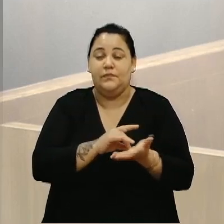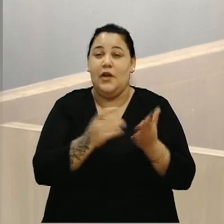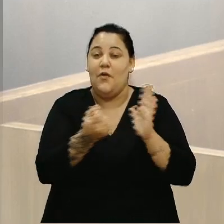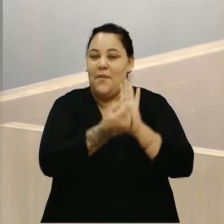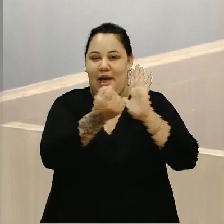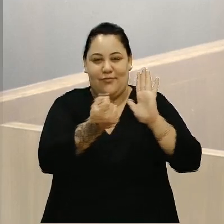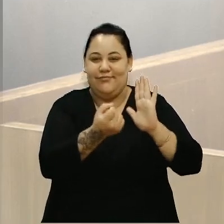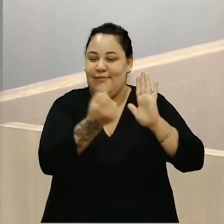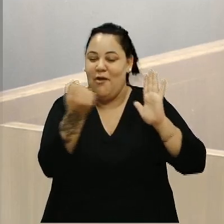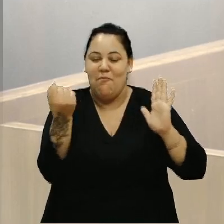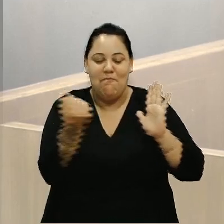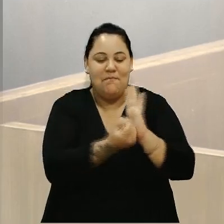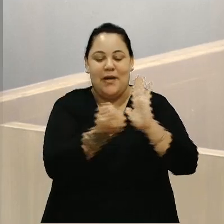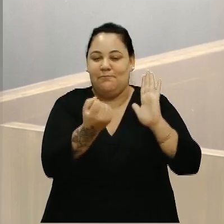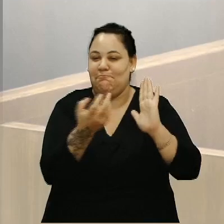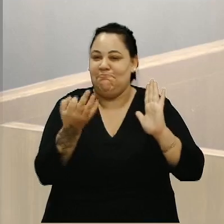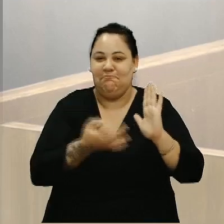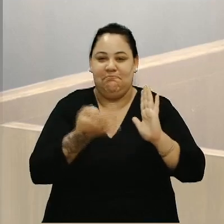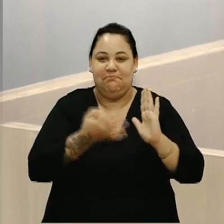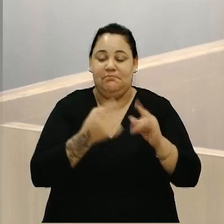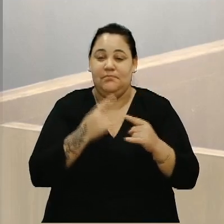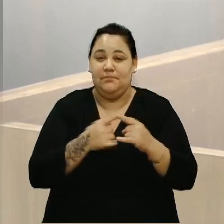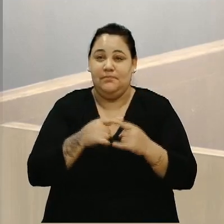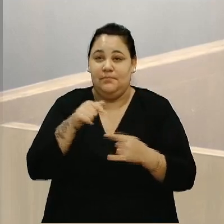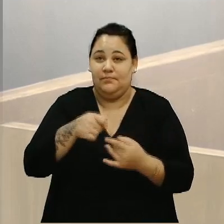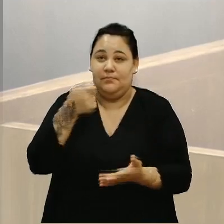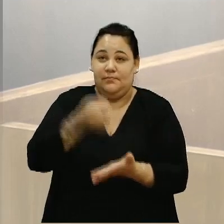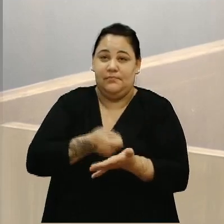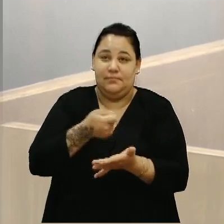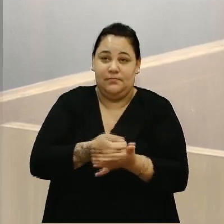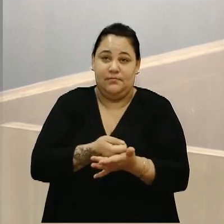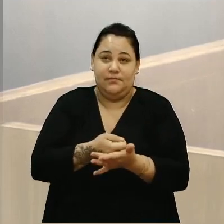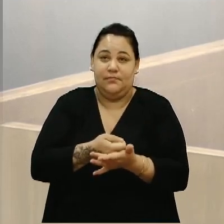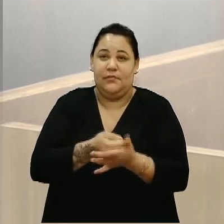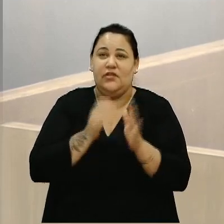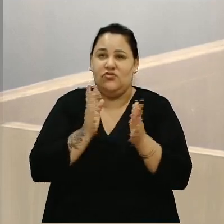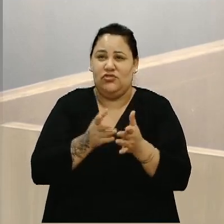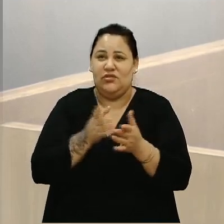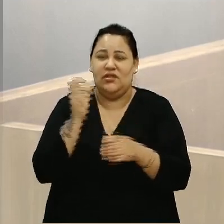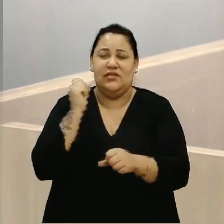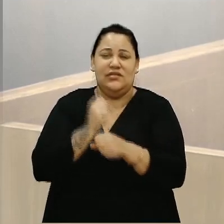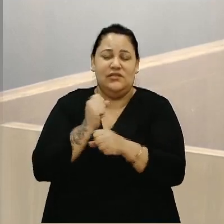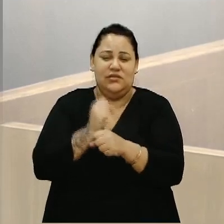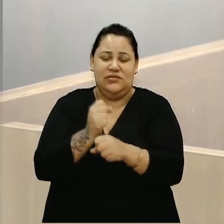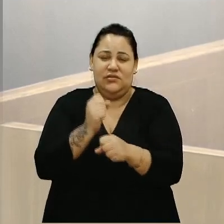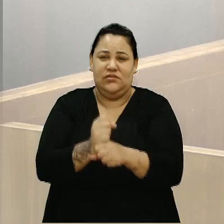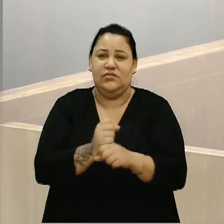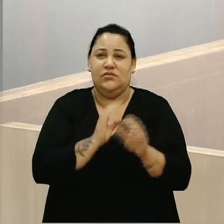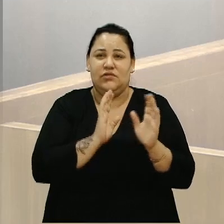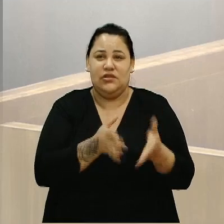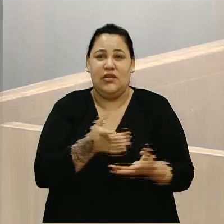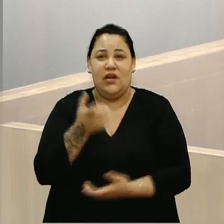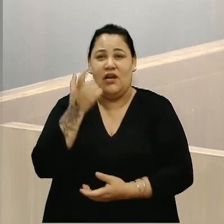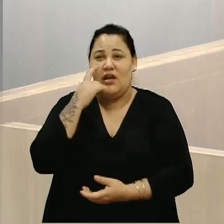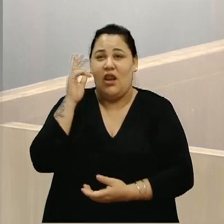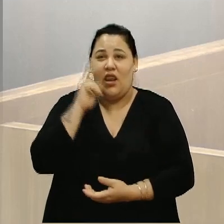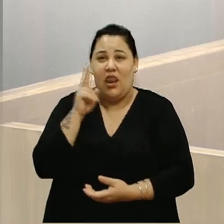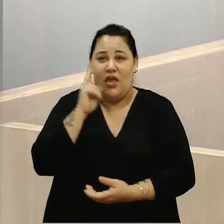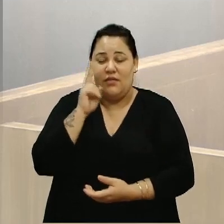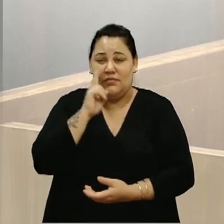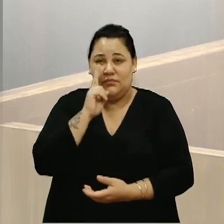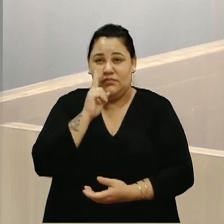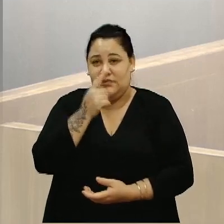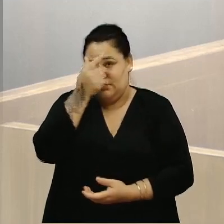uma conquista histórica. Essa luta, ela remonta a décadas, né? Eu lembro de estar na universidade, de